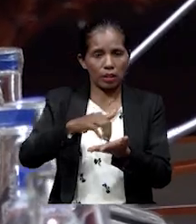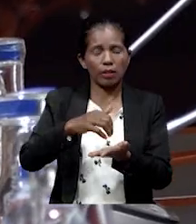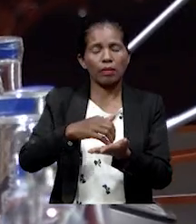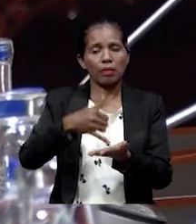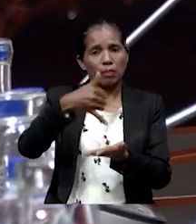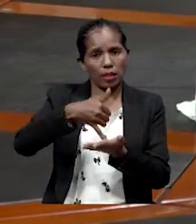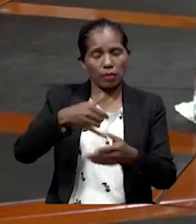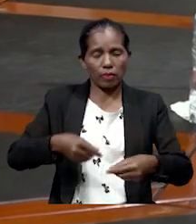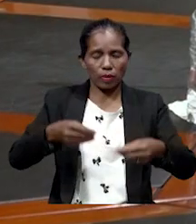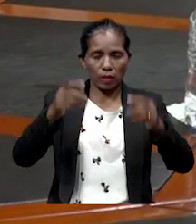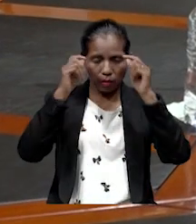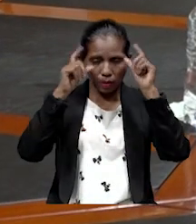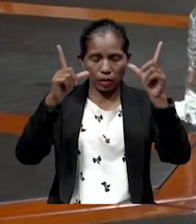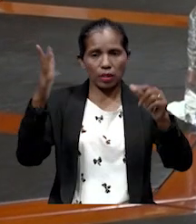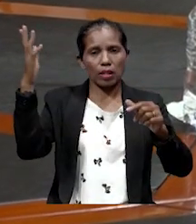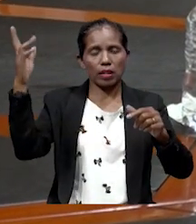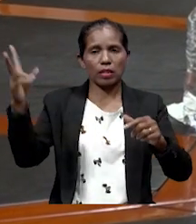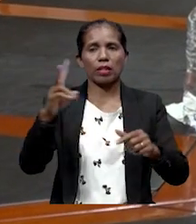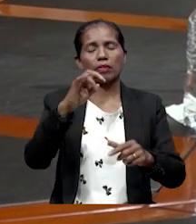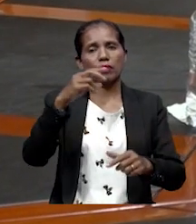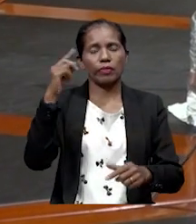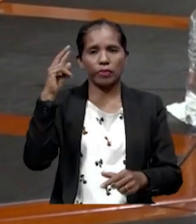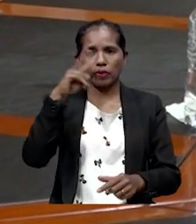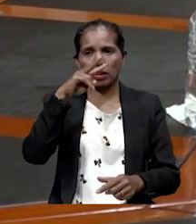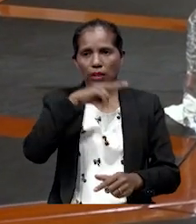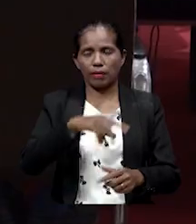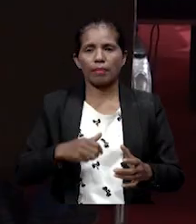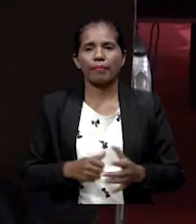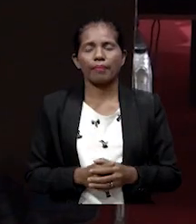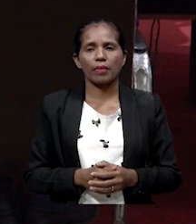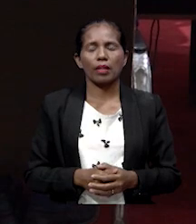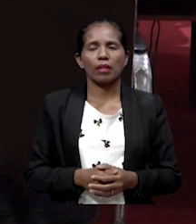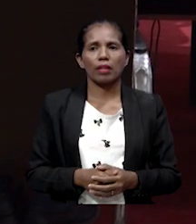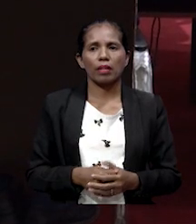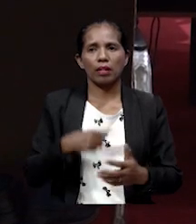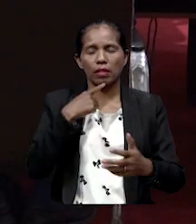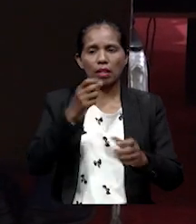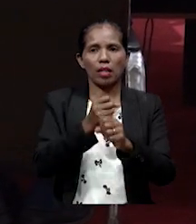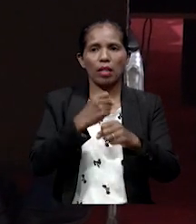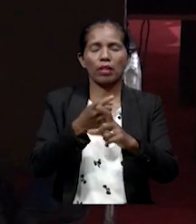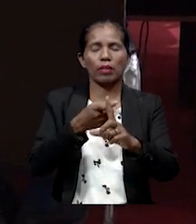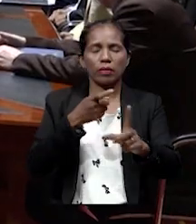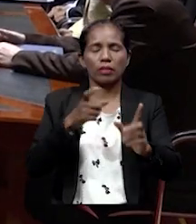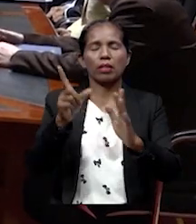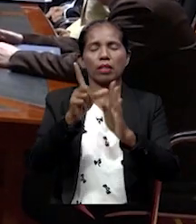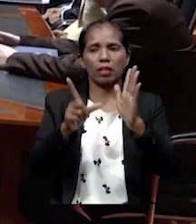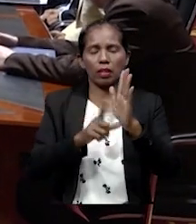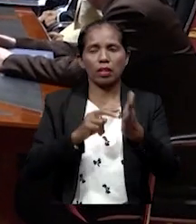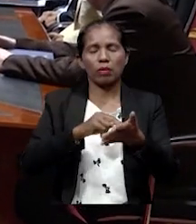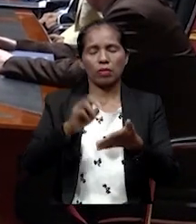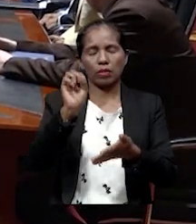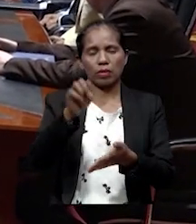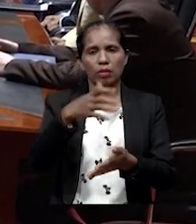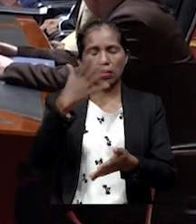e evento SEA Games em Vietnã foi na Leste. Medalha mérito Presidência da República ne cria lhe o se decreto número Sanulores em